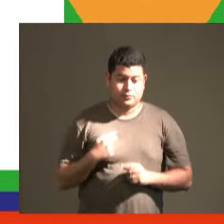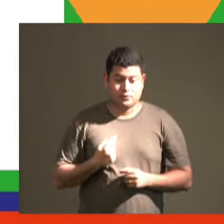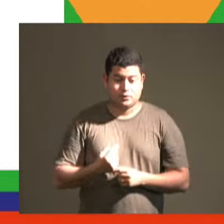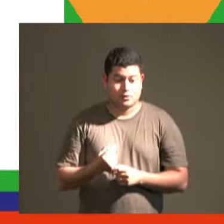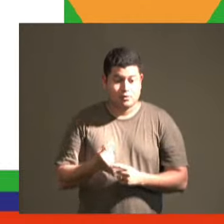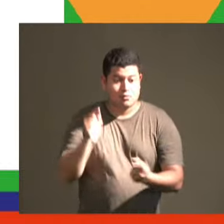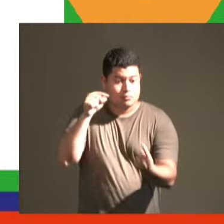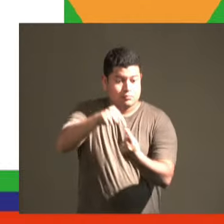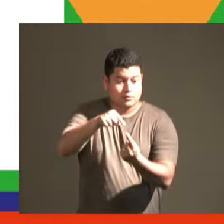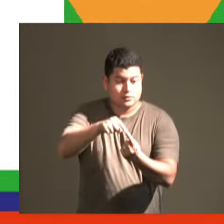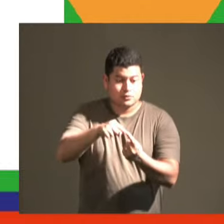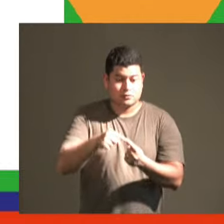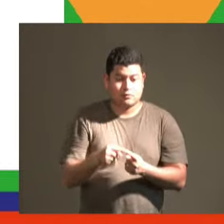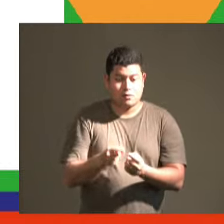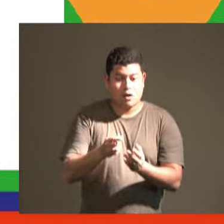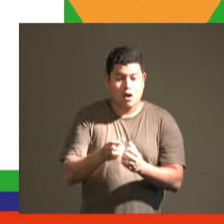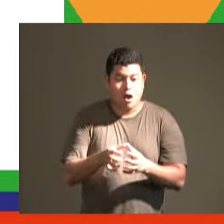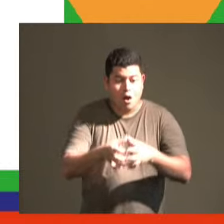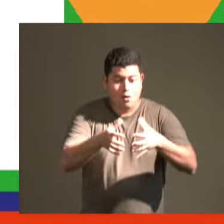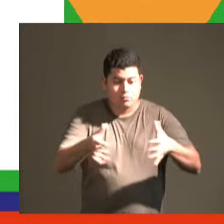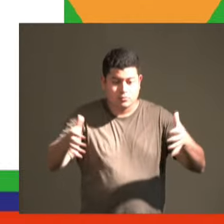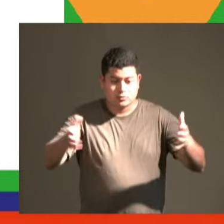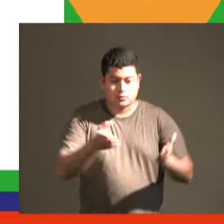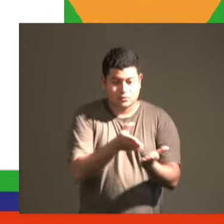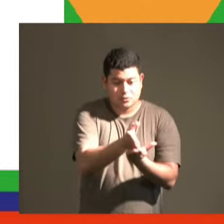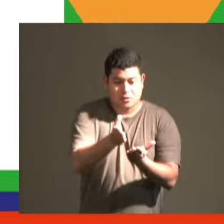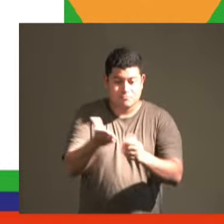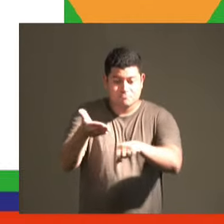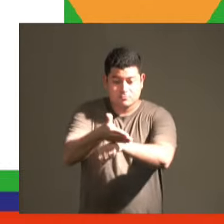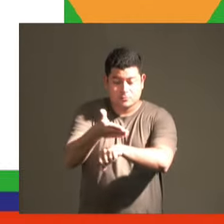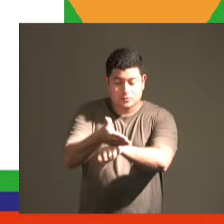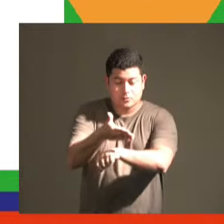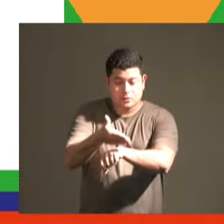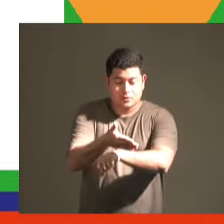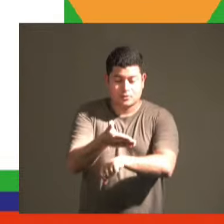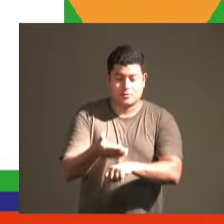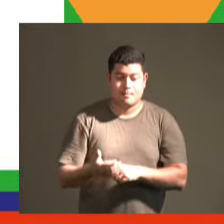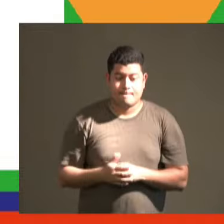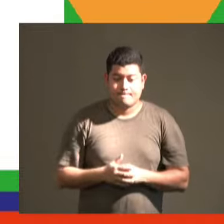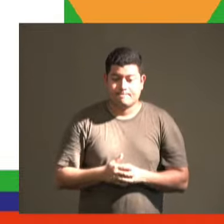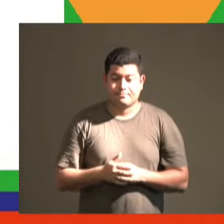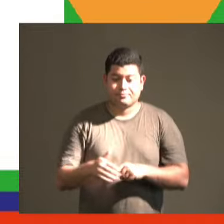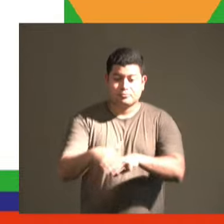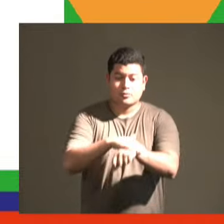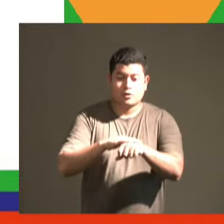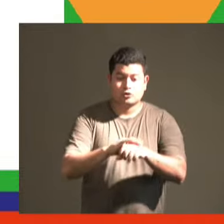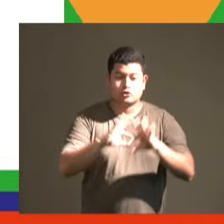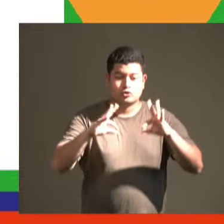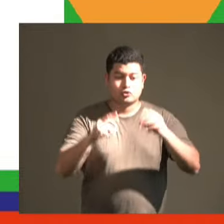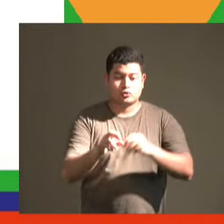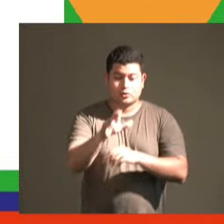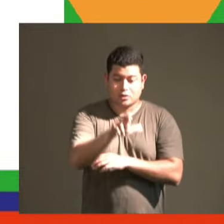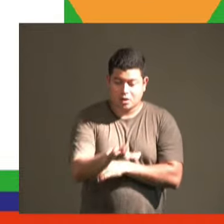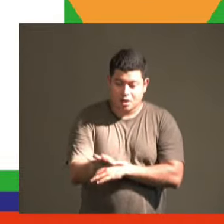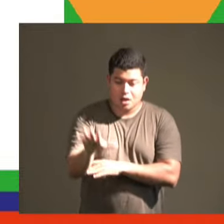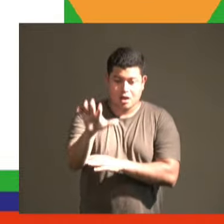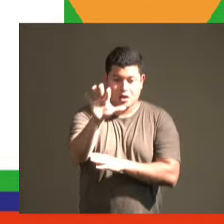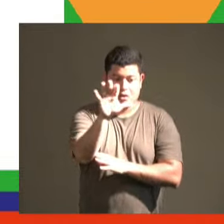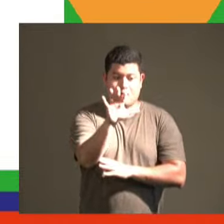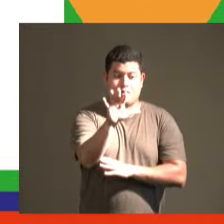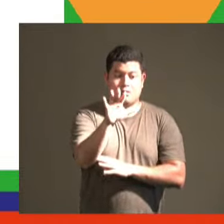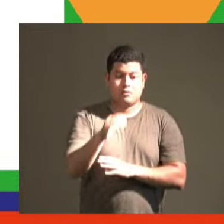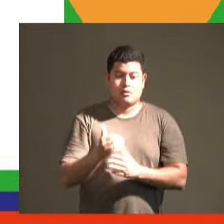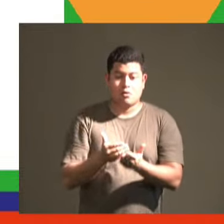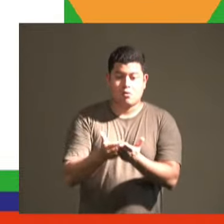de participação na elaboração do novo plano. Os diálogos contemplaram todas as regiões e ocorreram nas